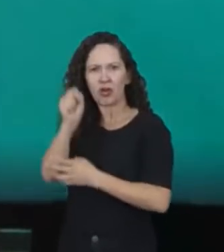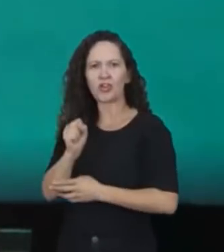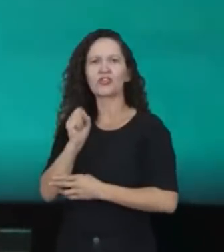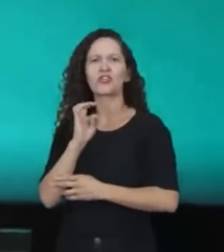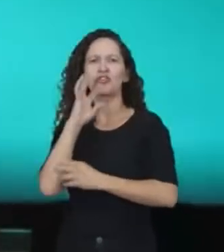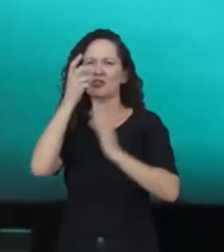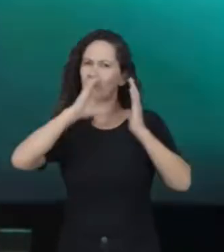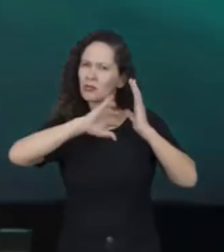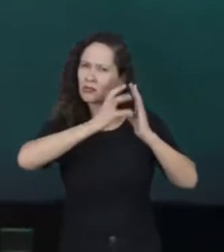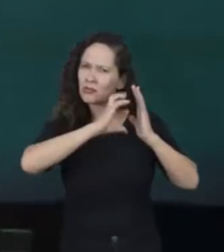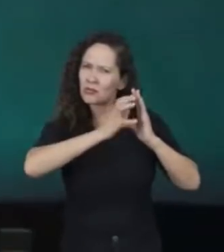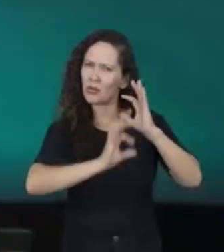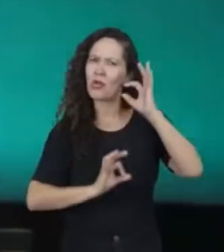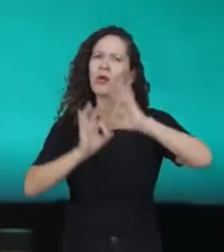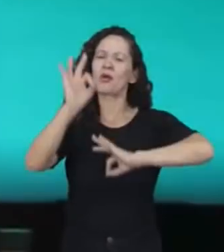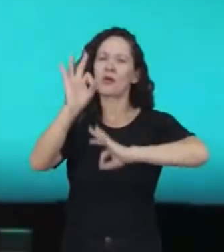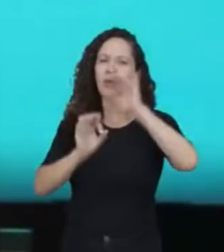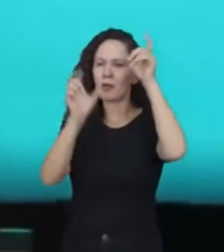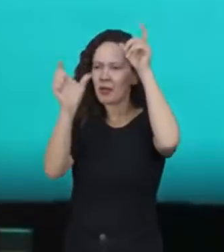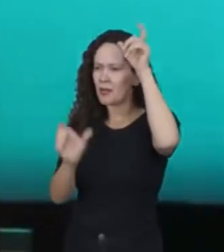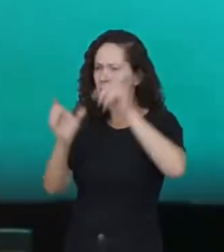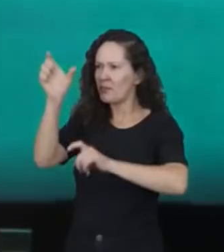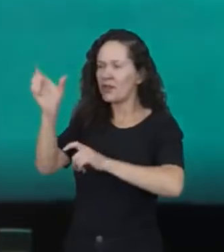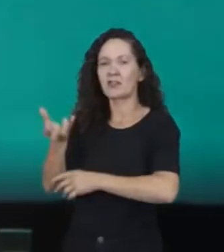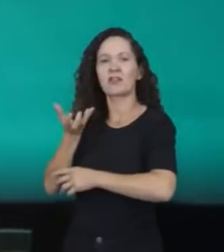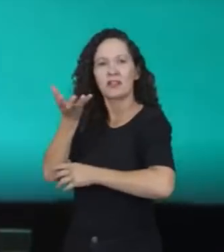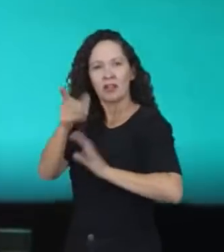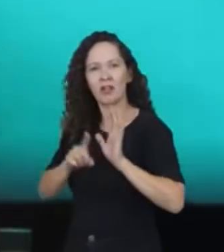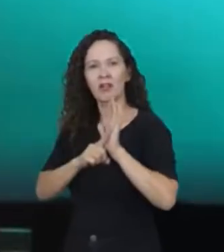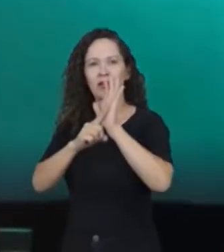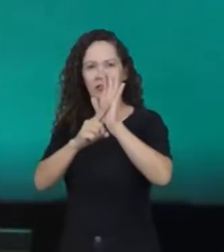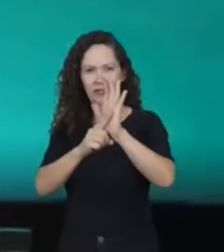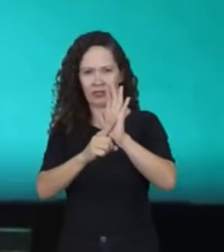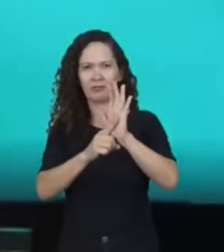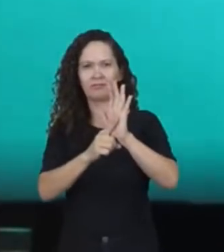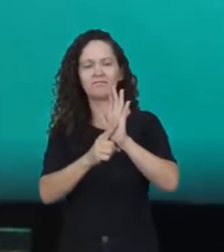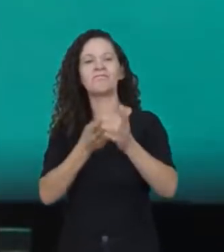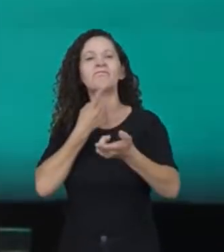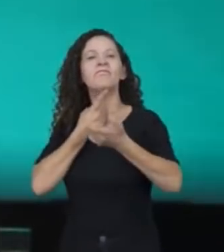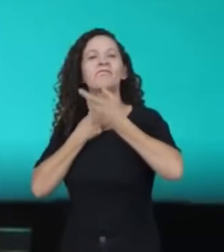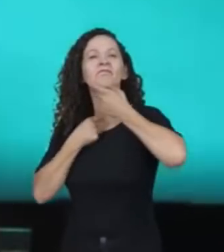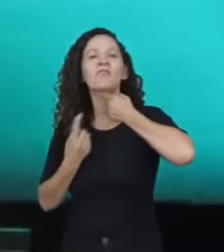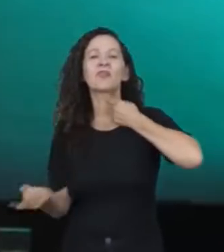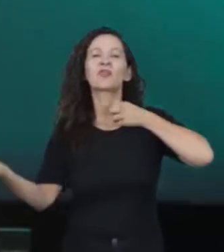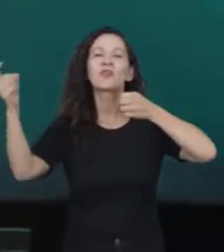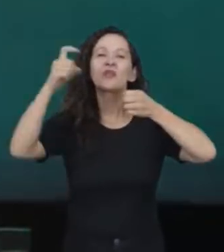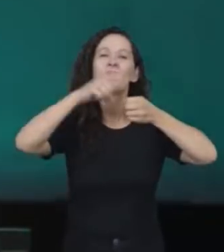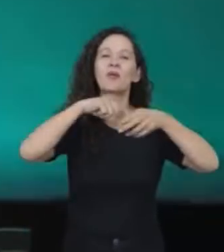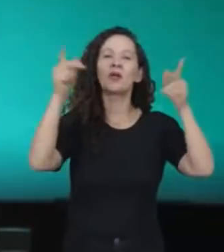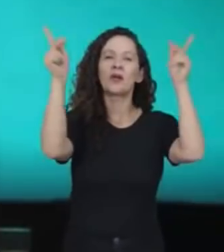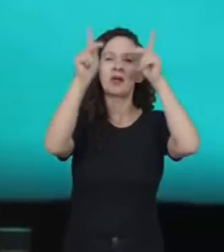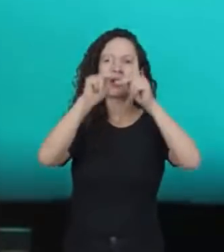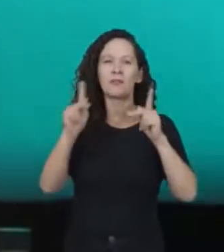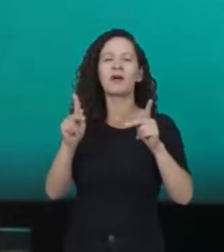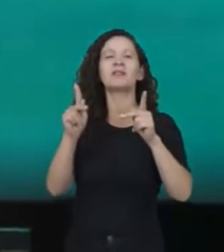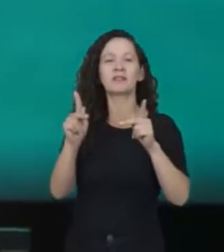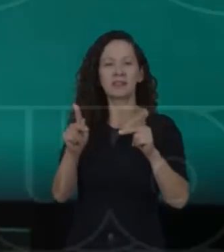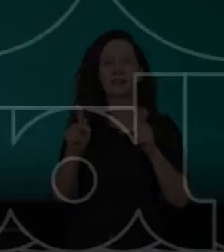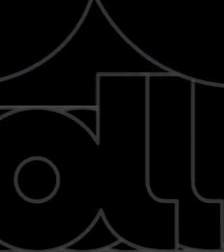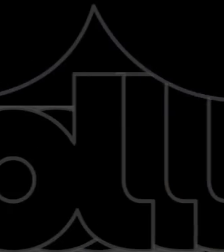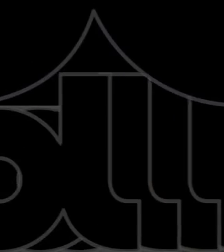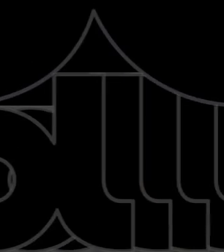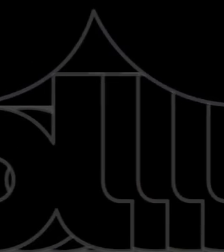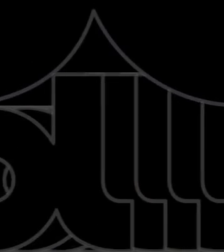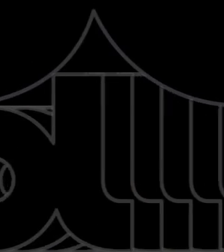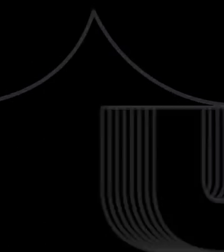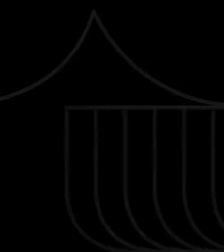Organizações e pessoas de boa vontade que desejo de volta a paz EA Concórdia ao nosso país